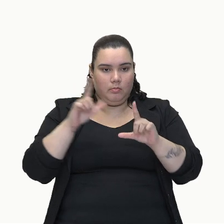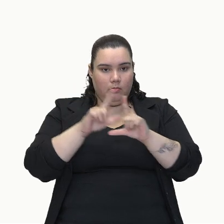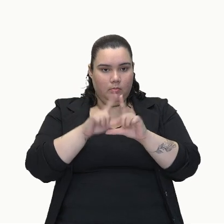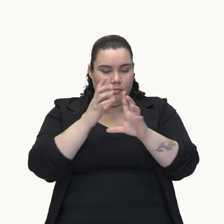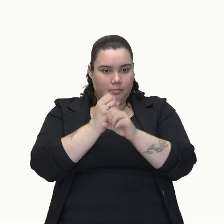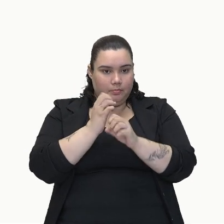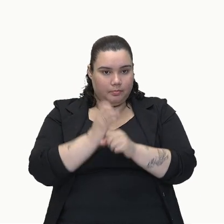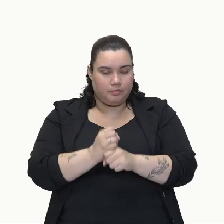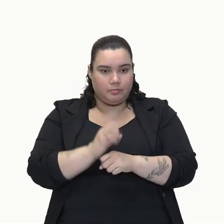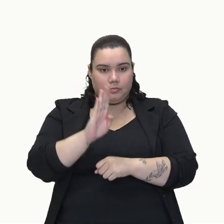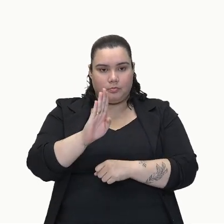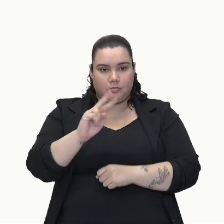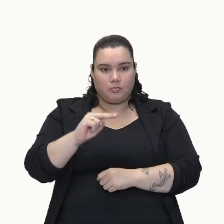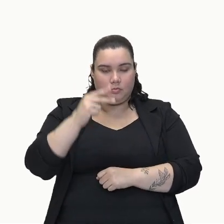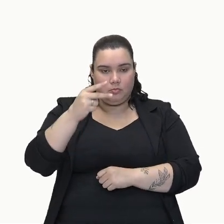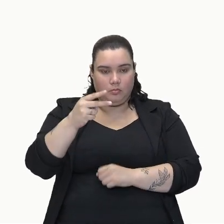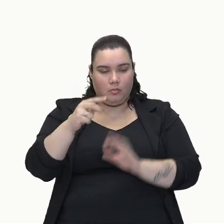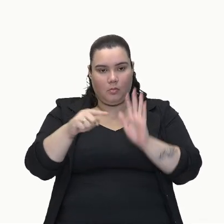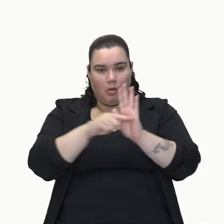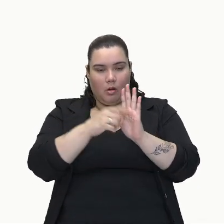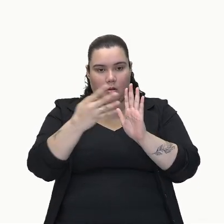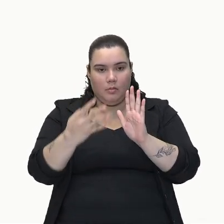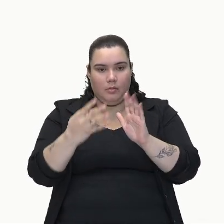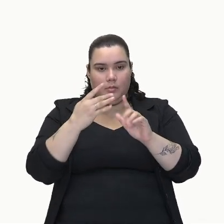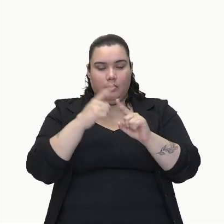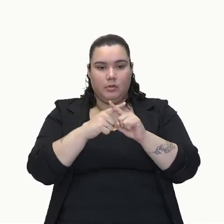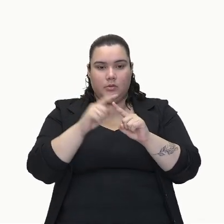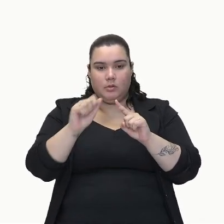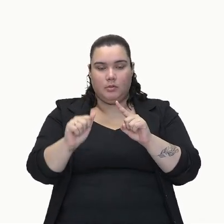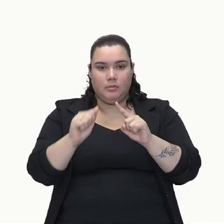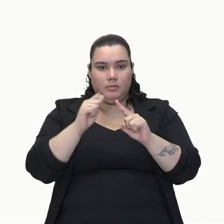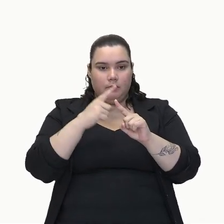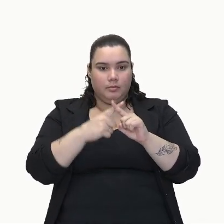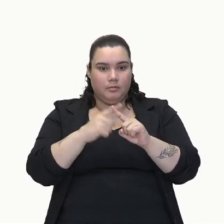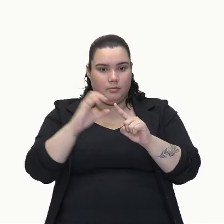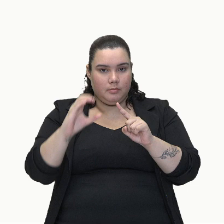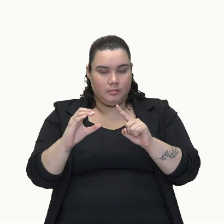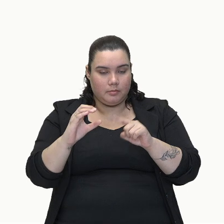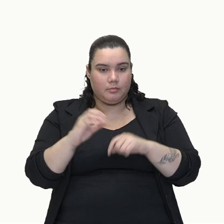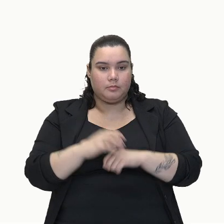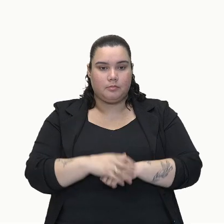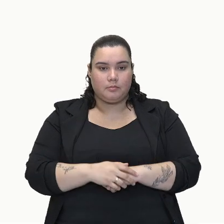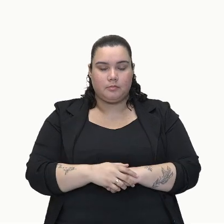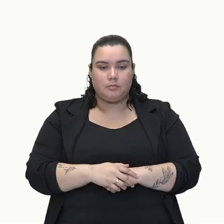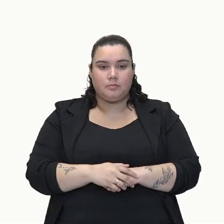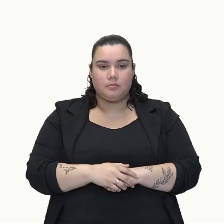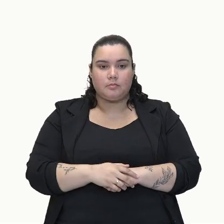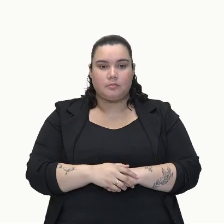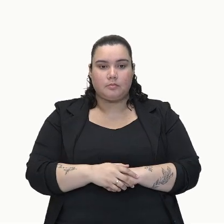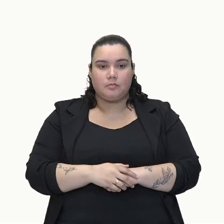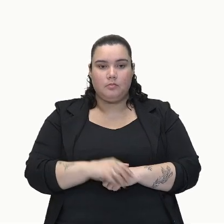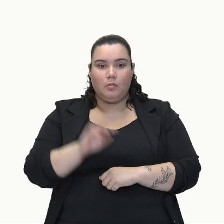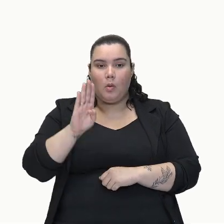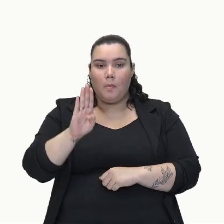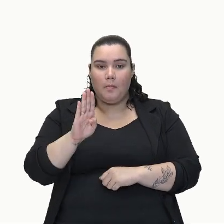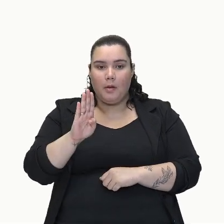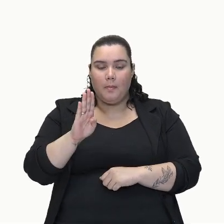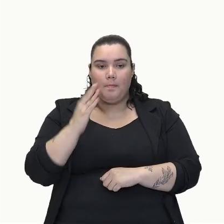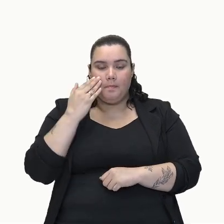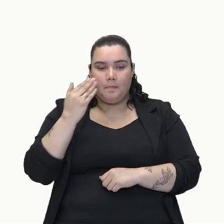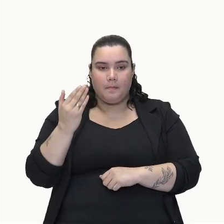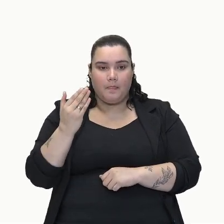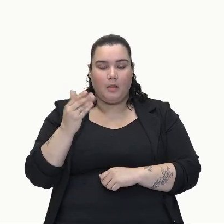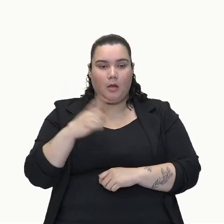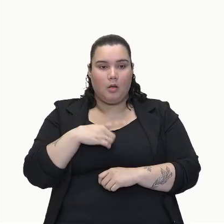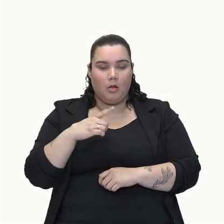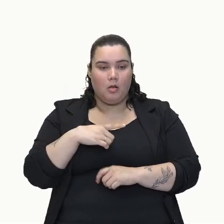delta, que é b ao quadrado, menos 4 vezes o a vezes o c. Quem é o b? É o valor que está